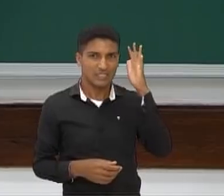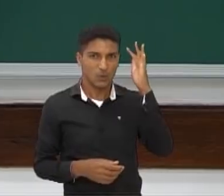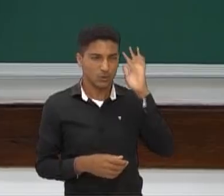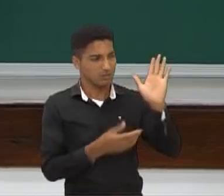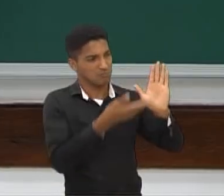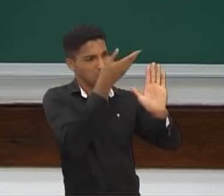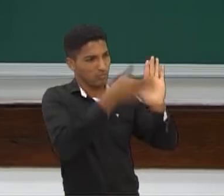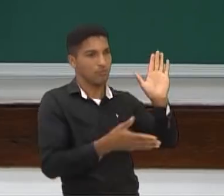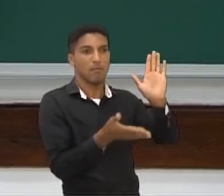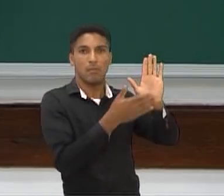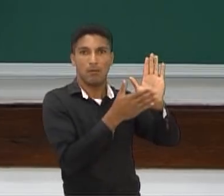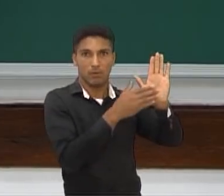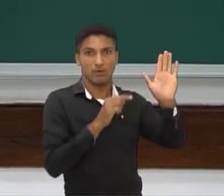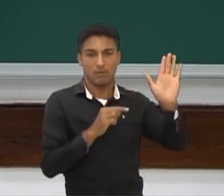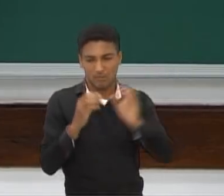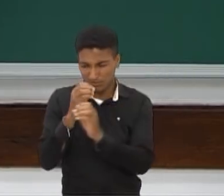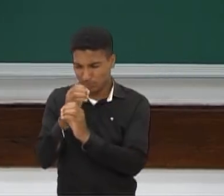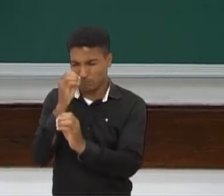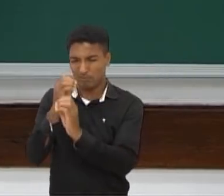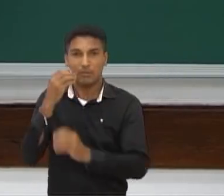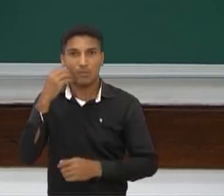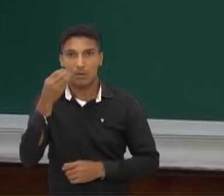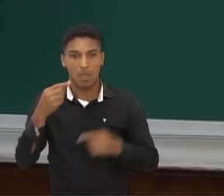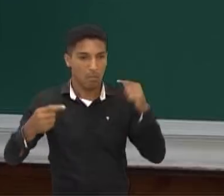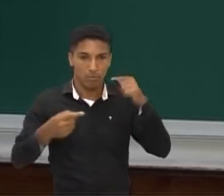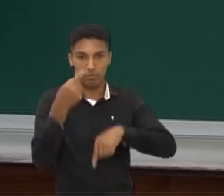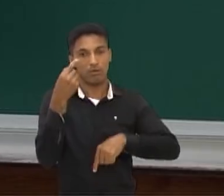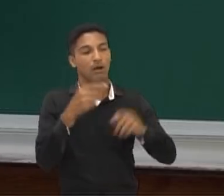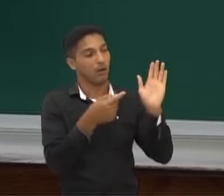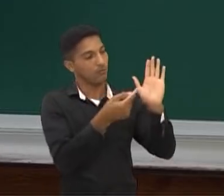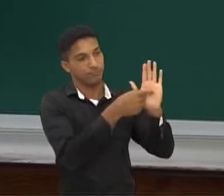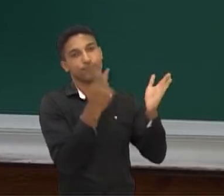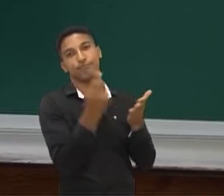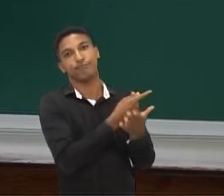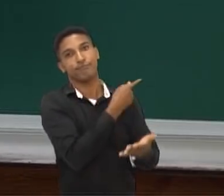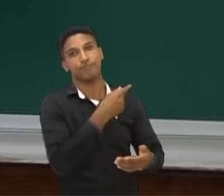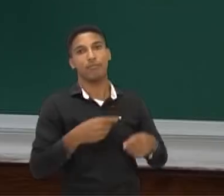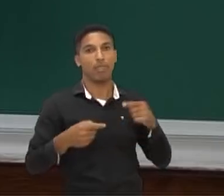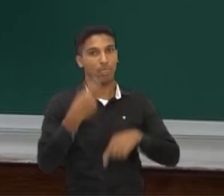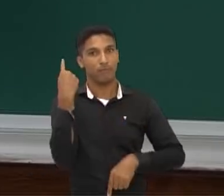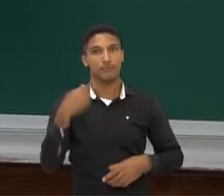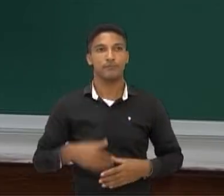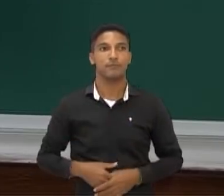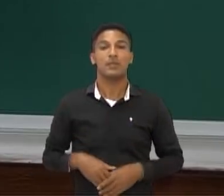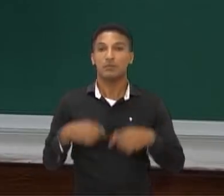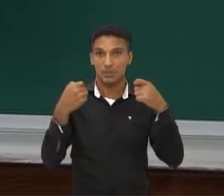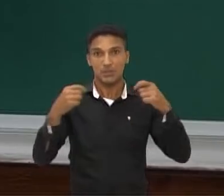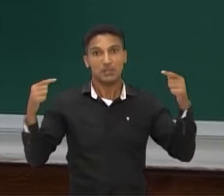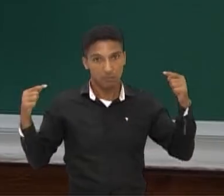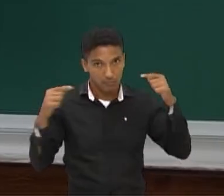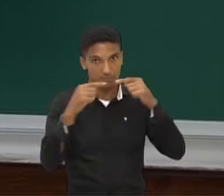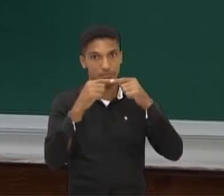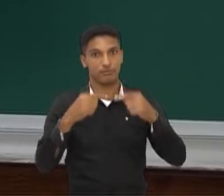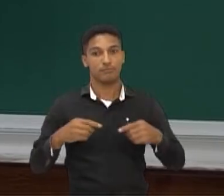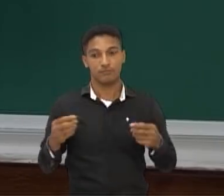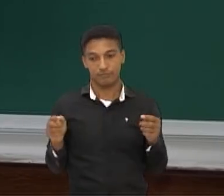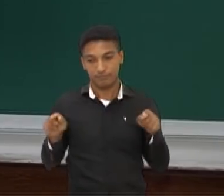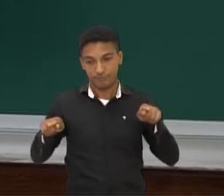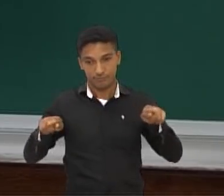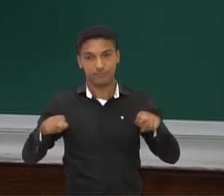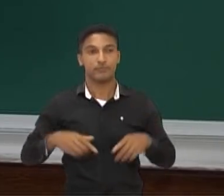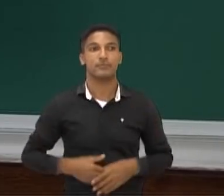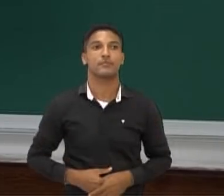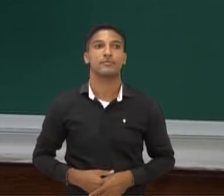está errada. Então, o Dalton, agora, ele já passou dessa geração dos experimentos e ele realizou